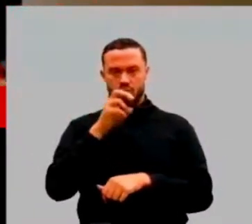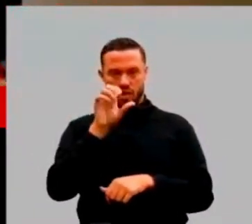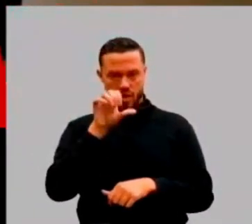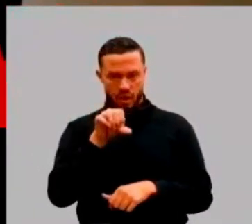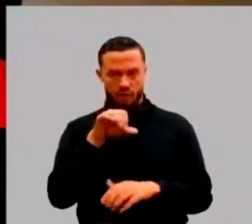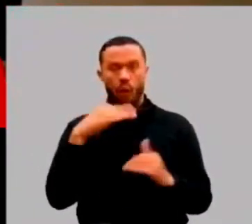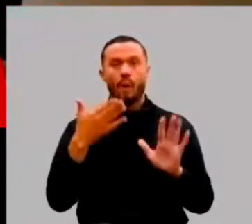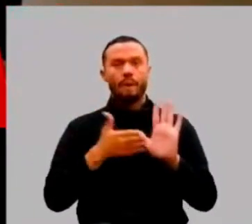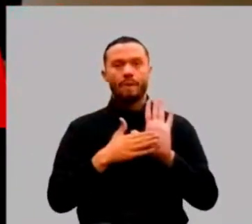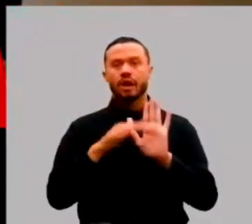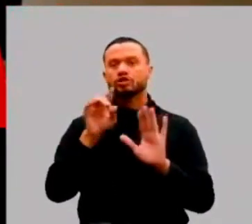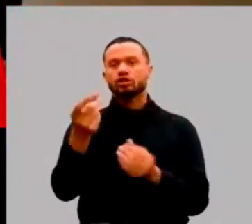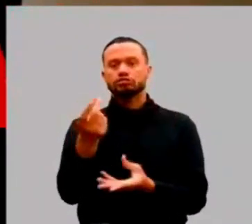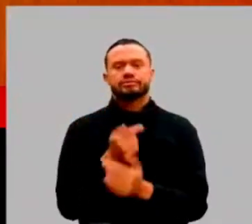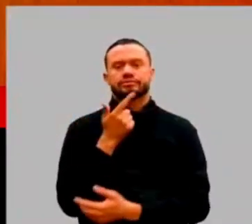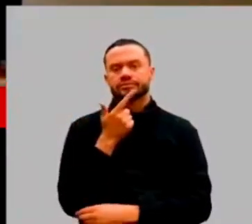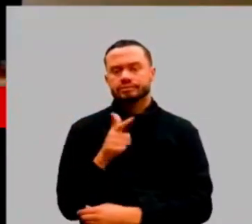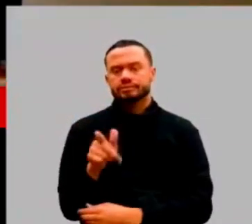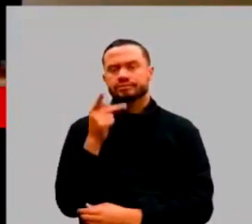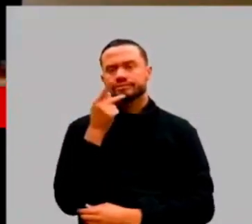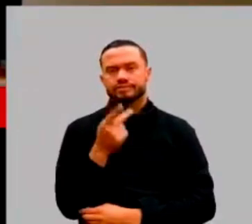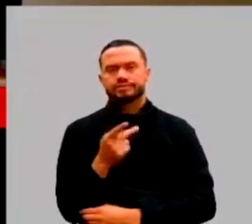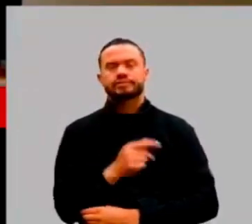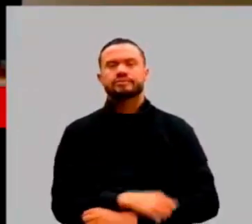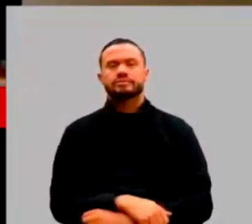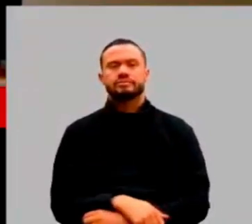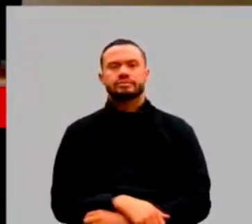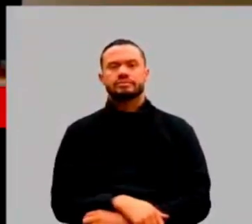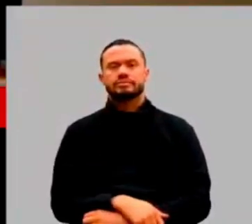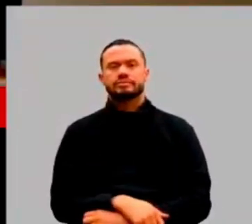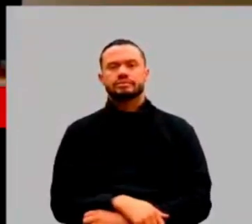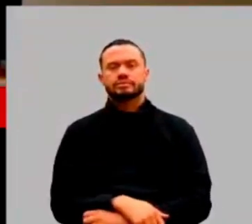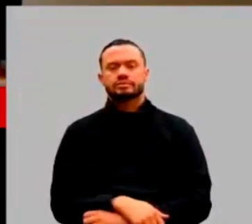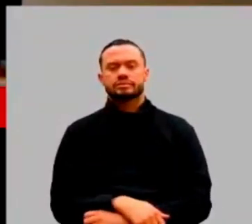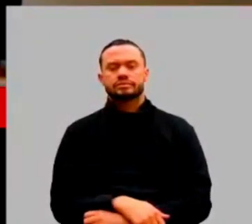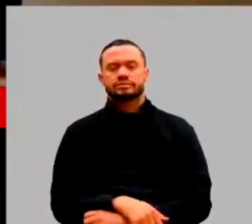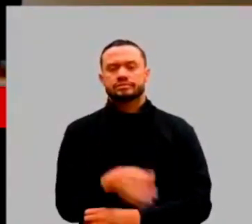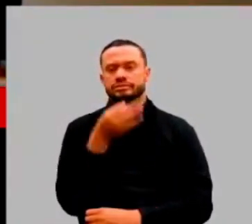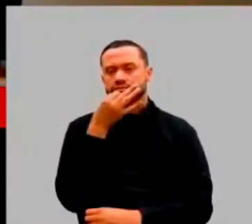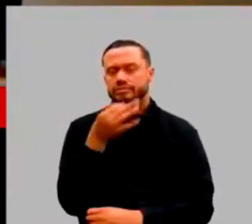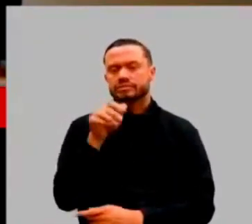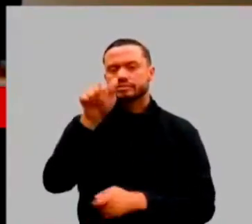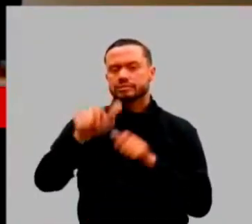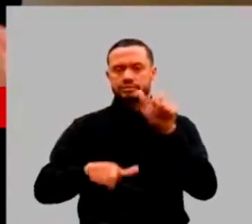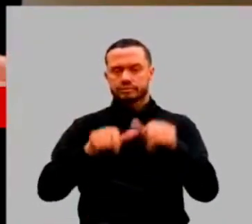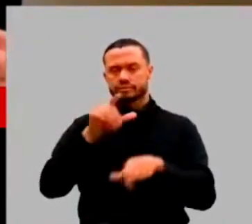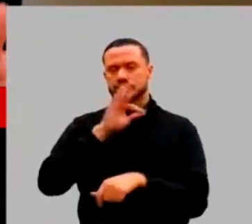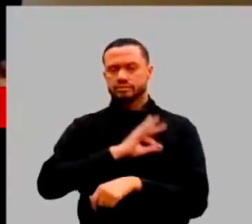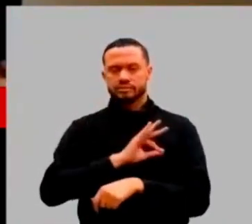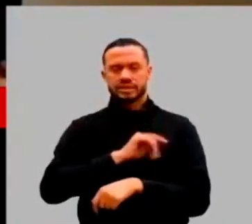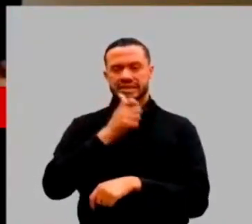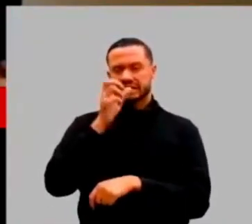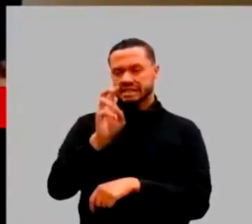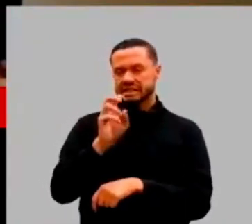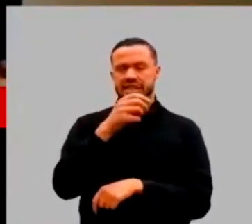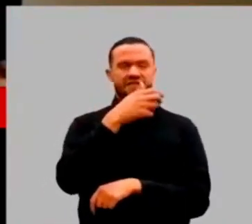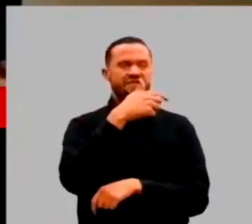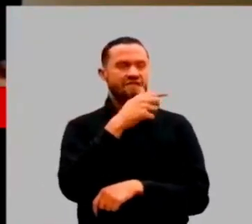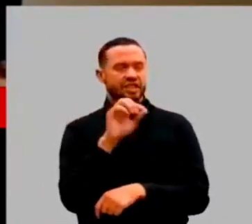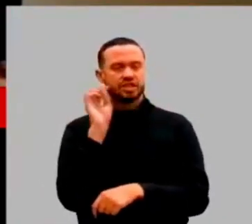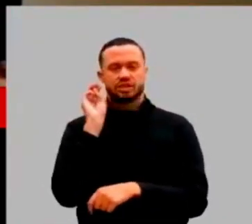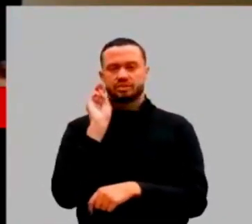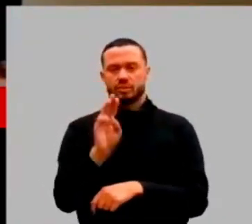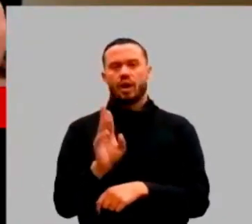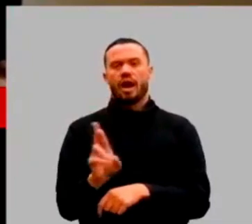plano é só ter mais dinheiro delas mesmo você você acha que pessoas que ganham 15 20.000